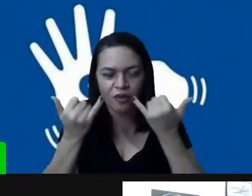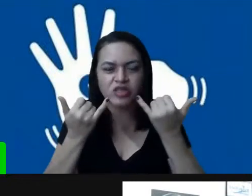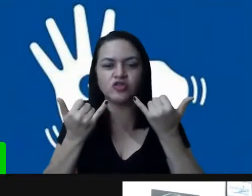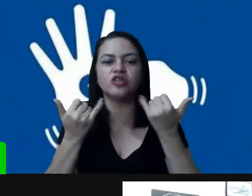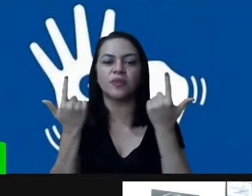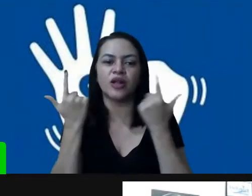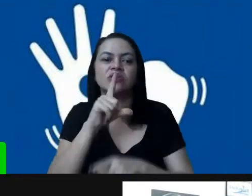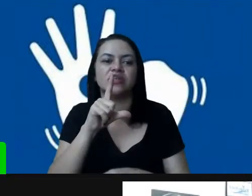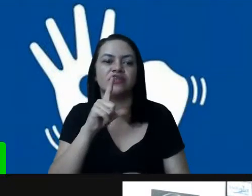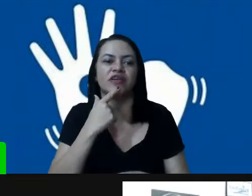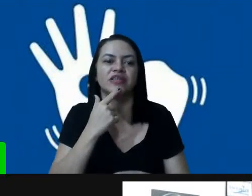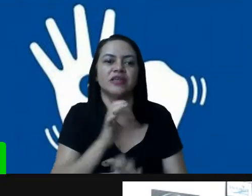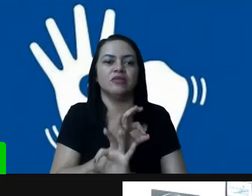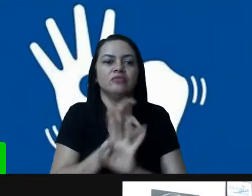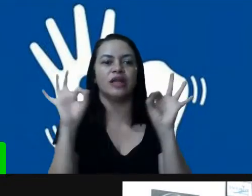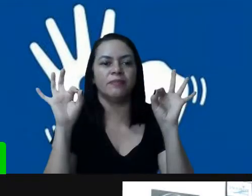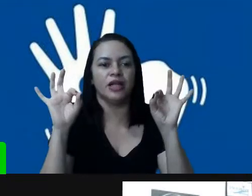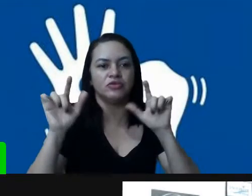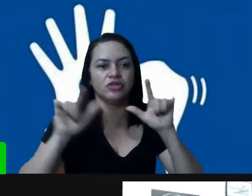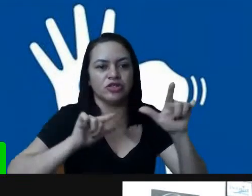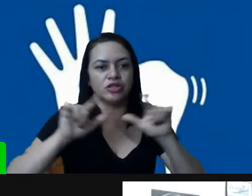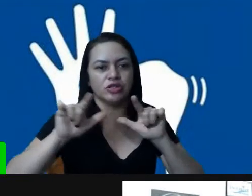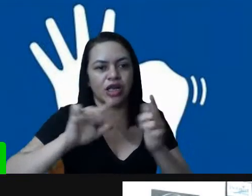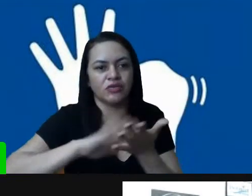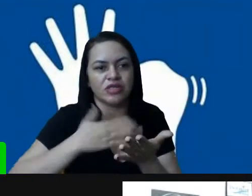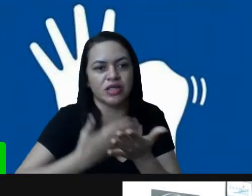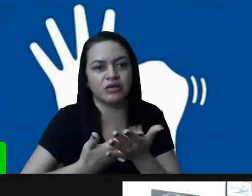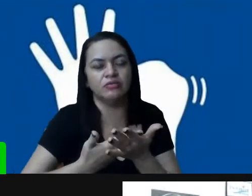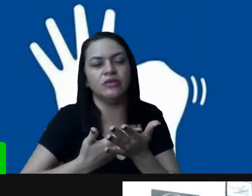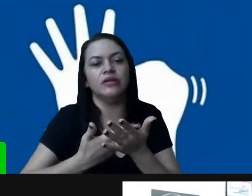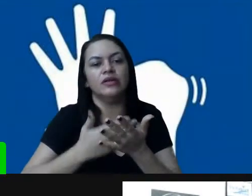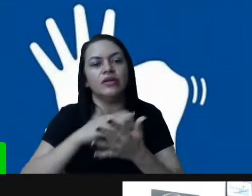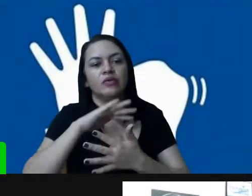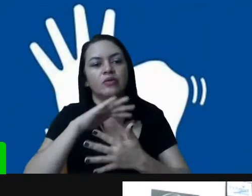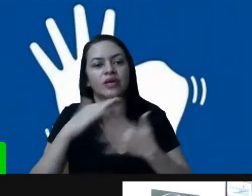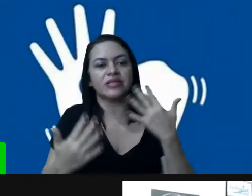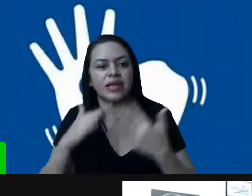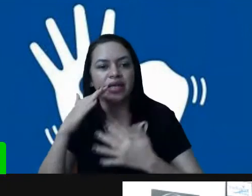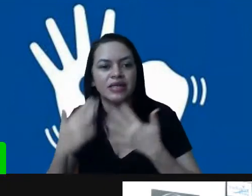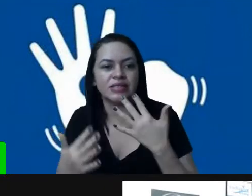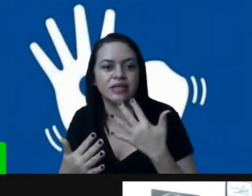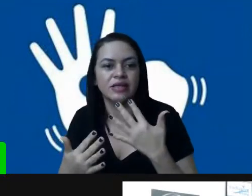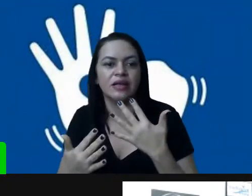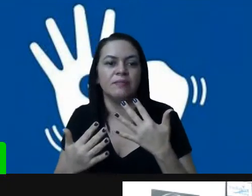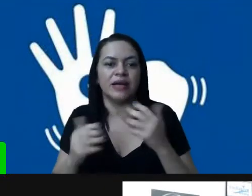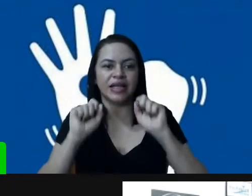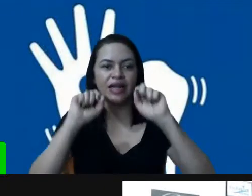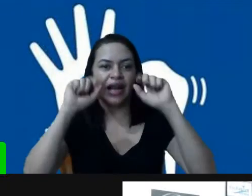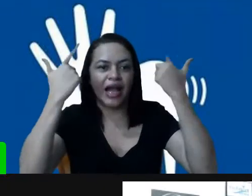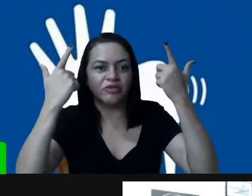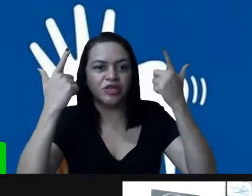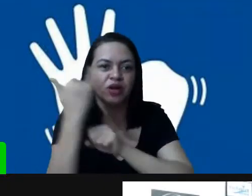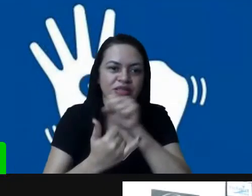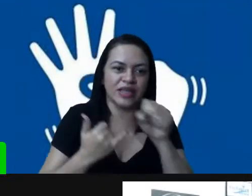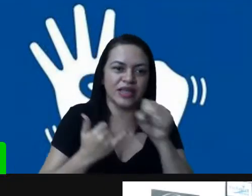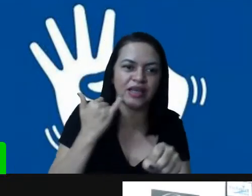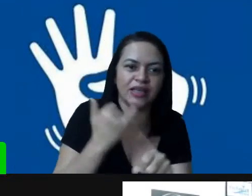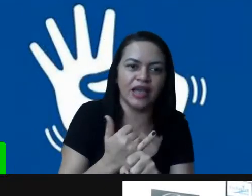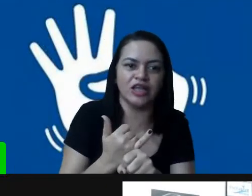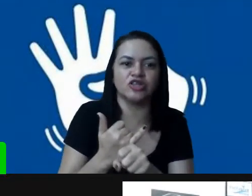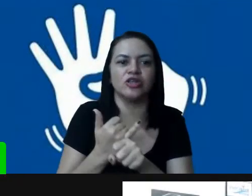as informações para conseguir fazer um trabalho de tradução com excelência, mas é claro que por causa